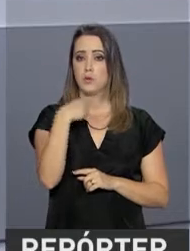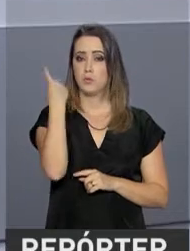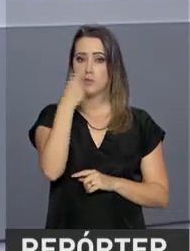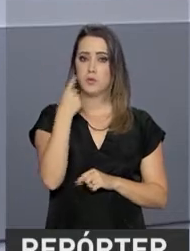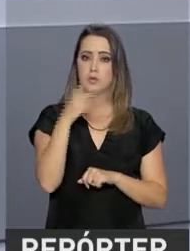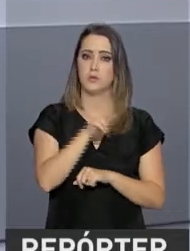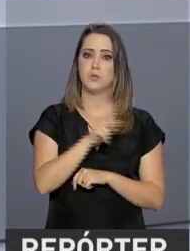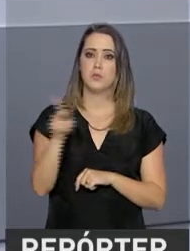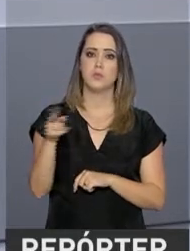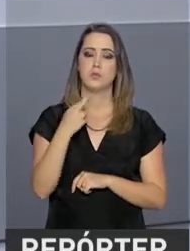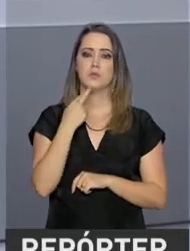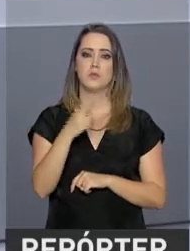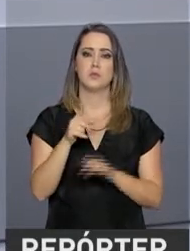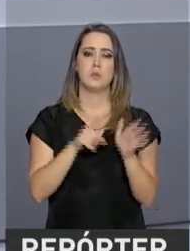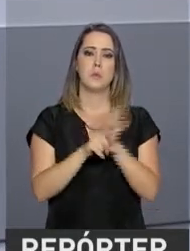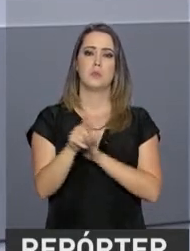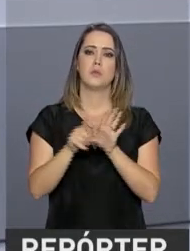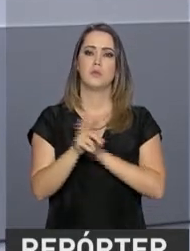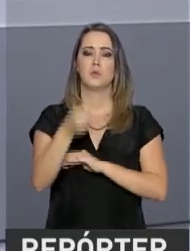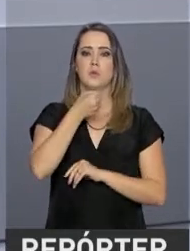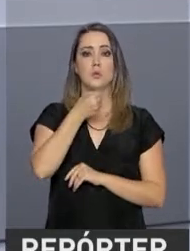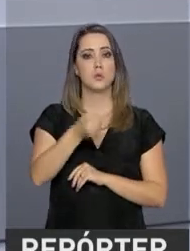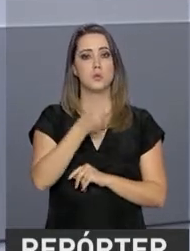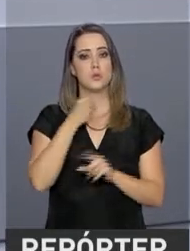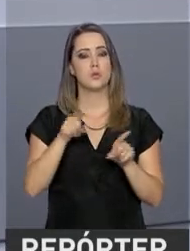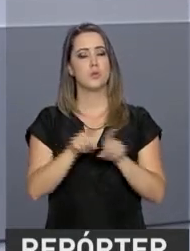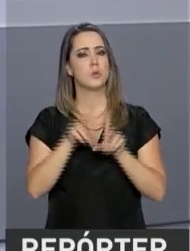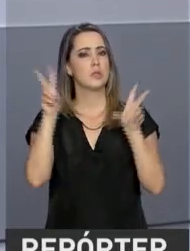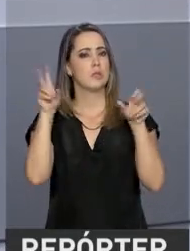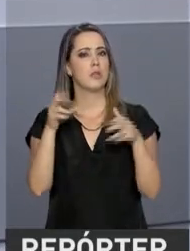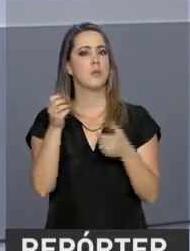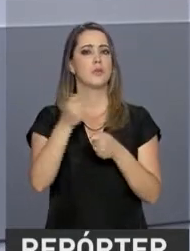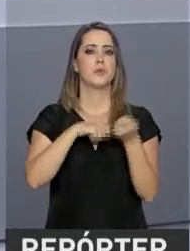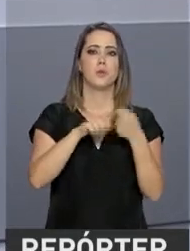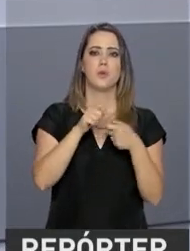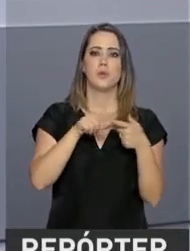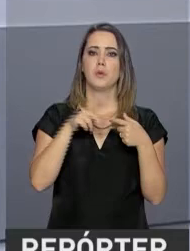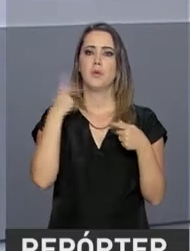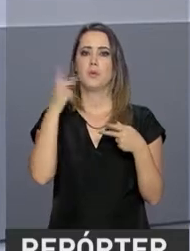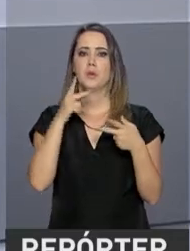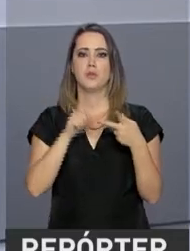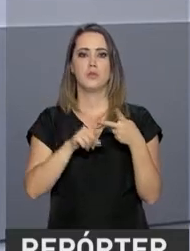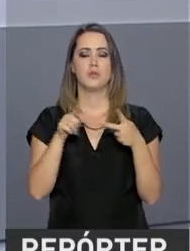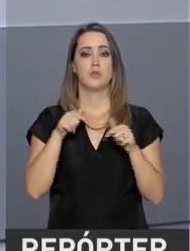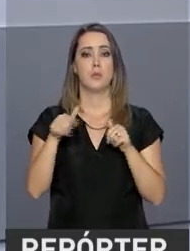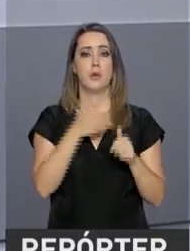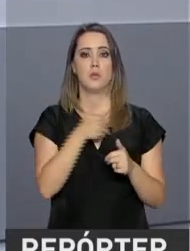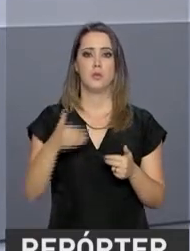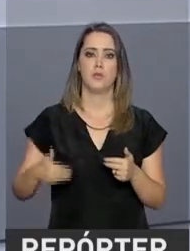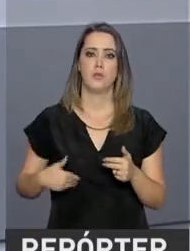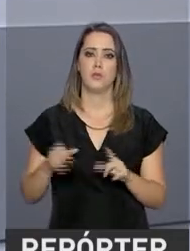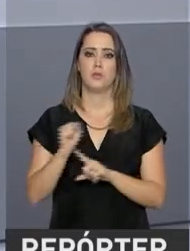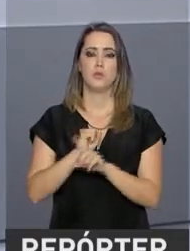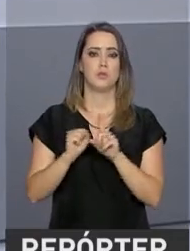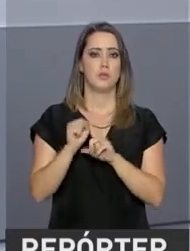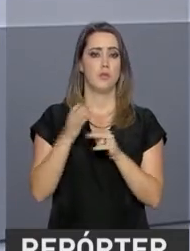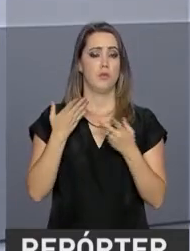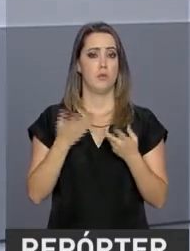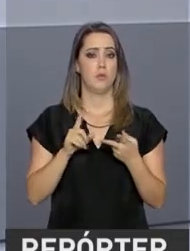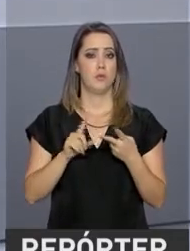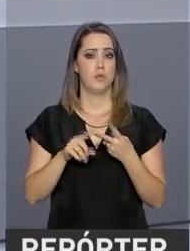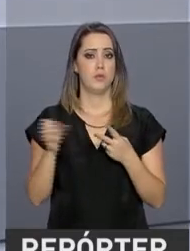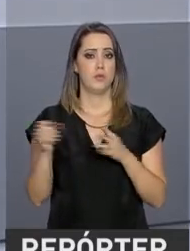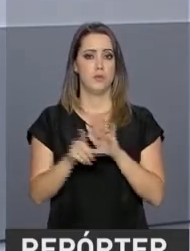o presidente respondeu a perguntas dos jornalistas da casa em assuntos como economia política à atuação do governo na área social as